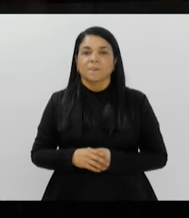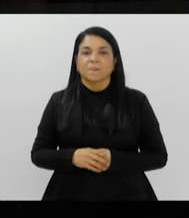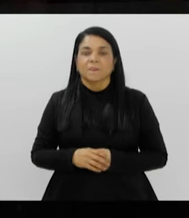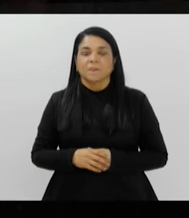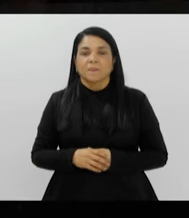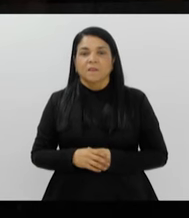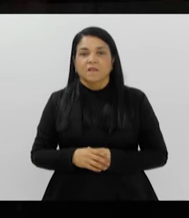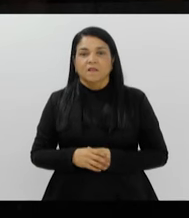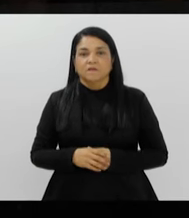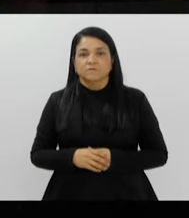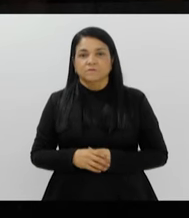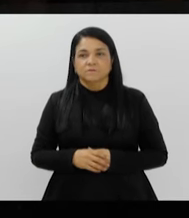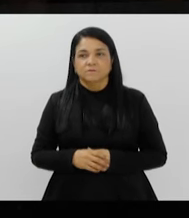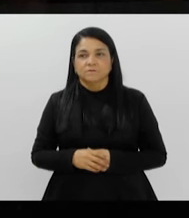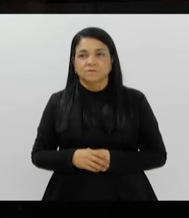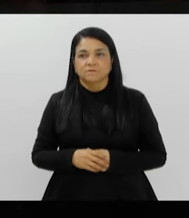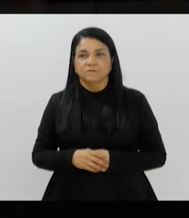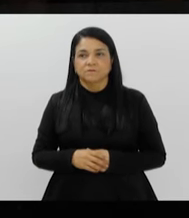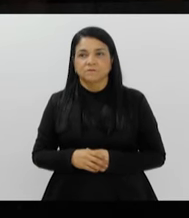Se